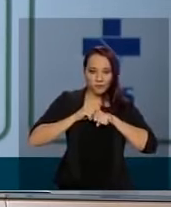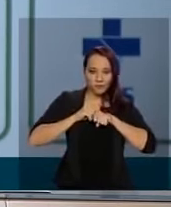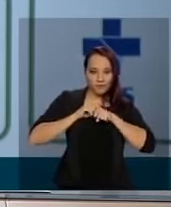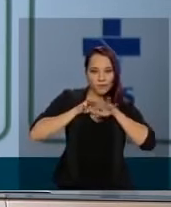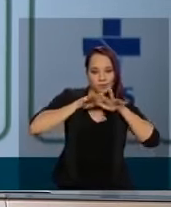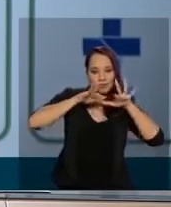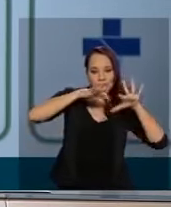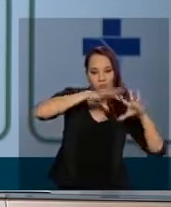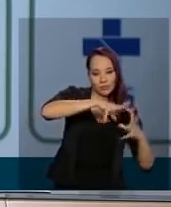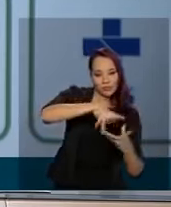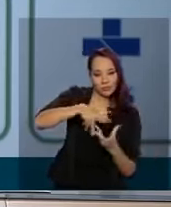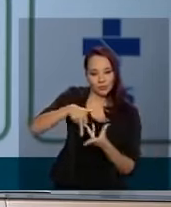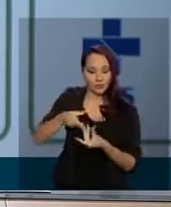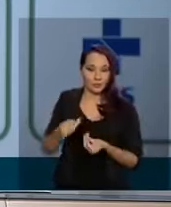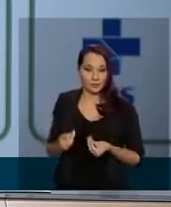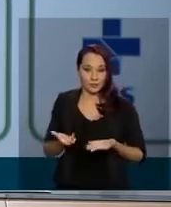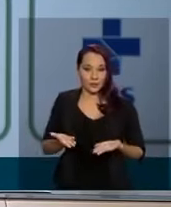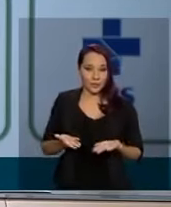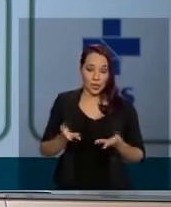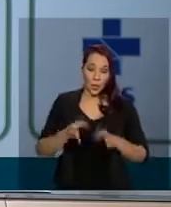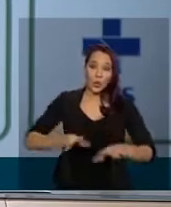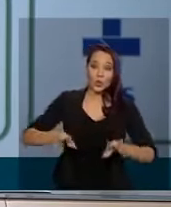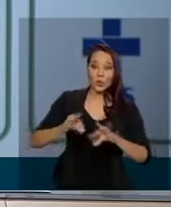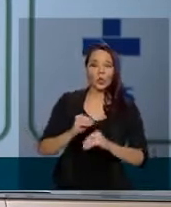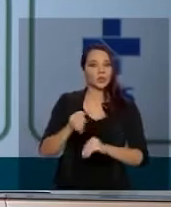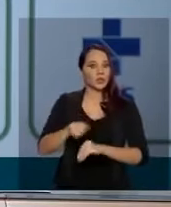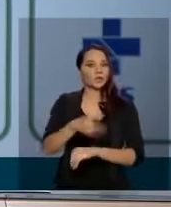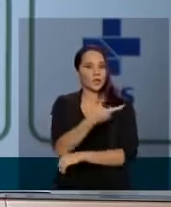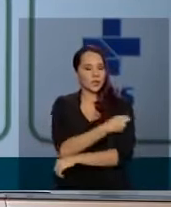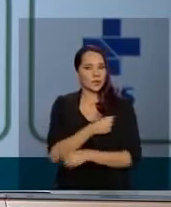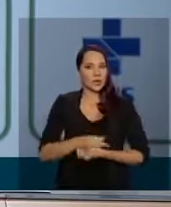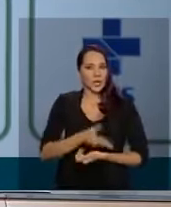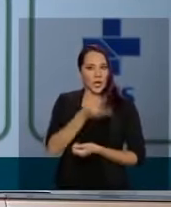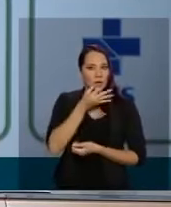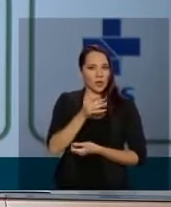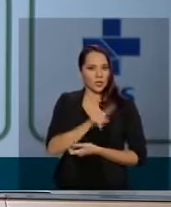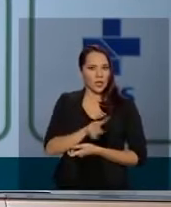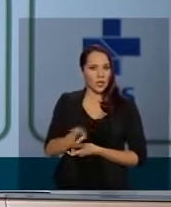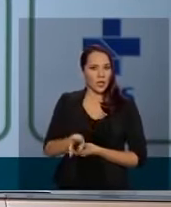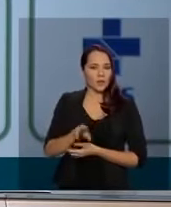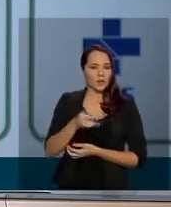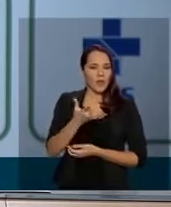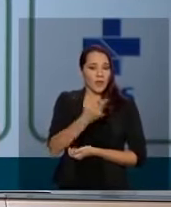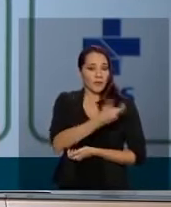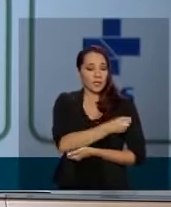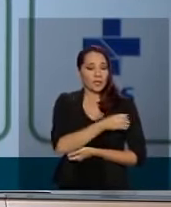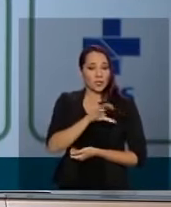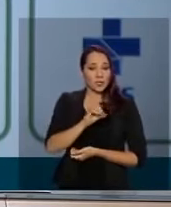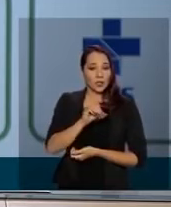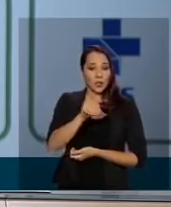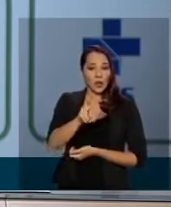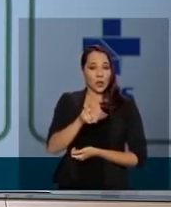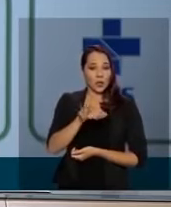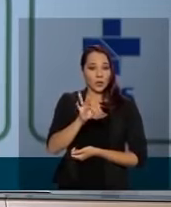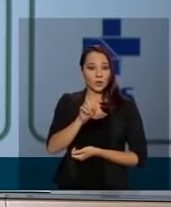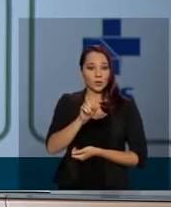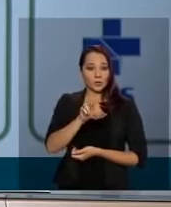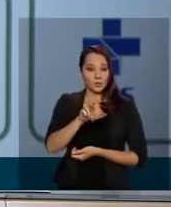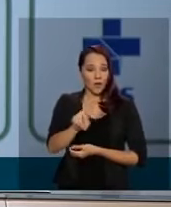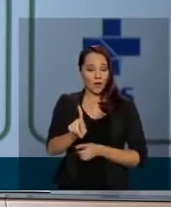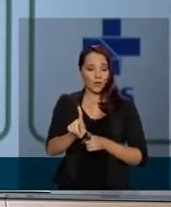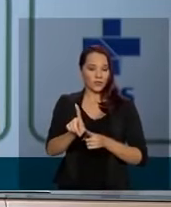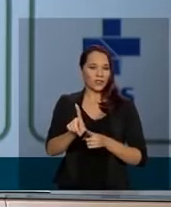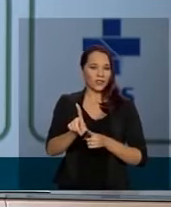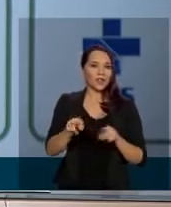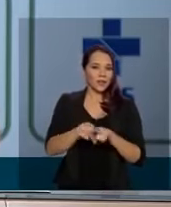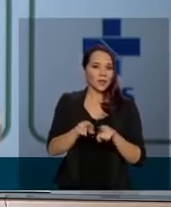pandemia. De todas essas vacinas, talvez a chamada vacina de Oxford, como ficou claramente conhecida, né, ou